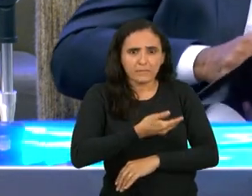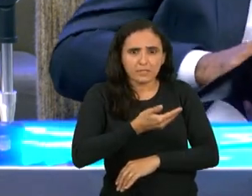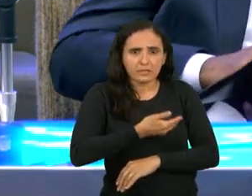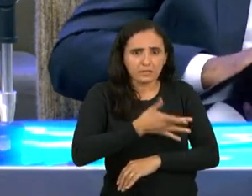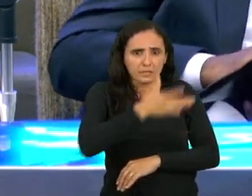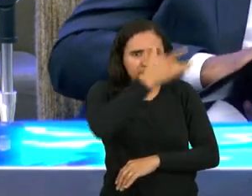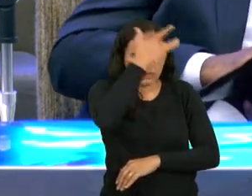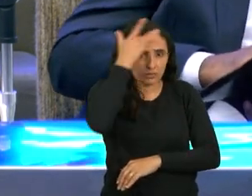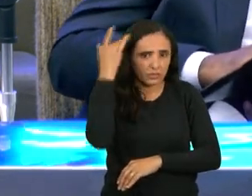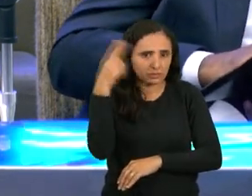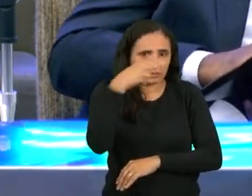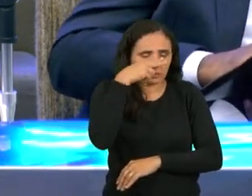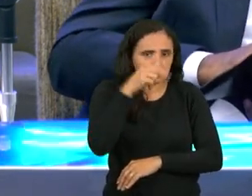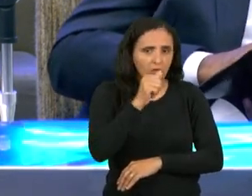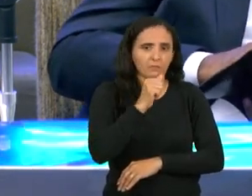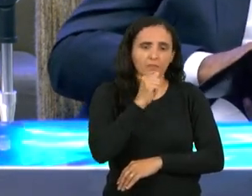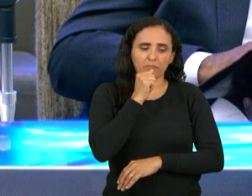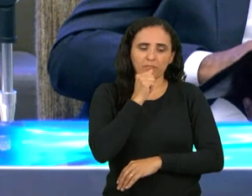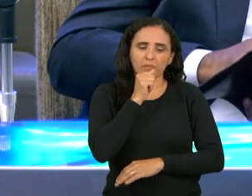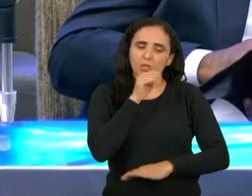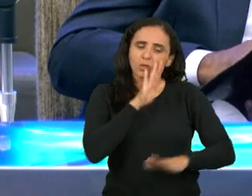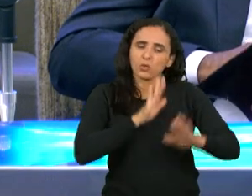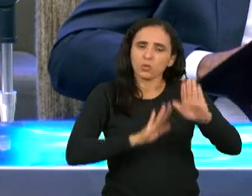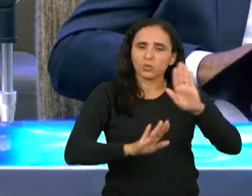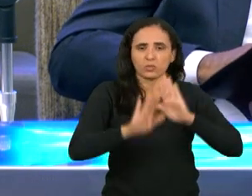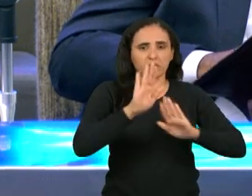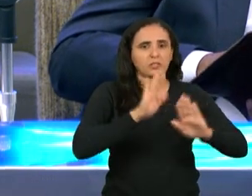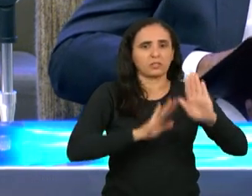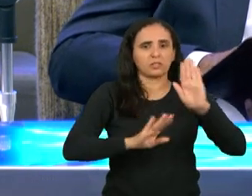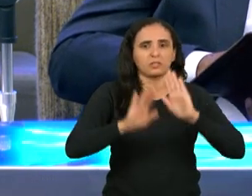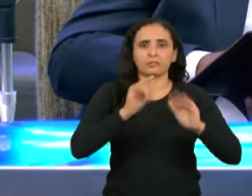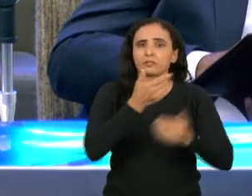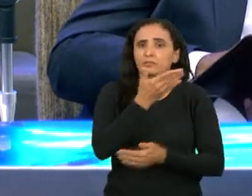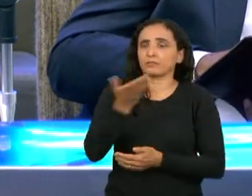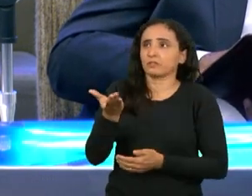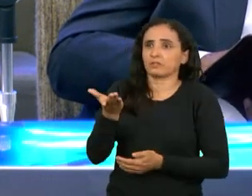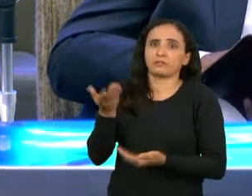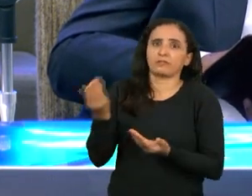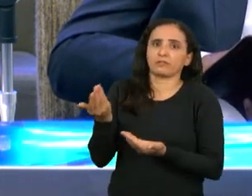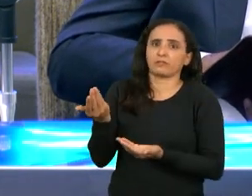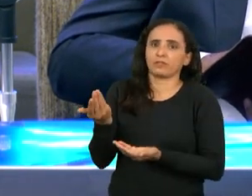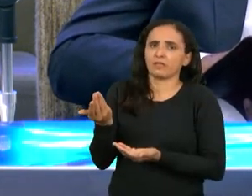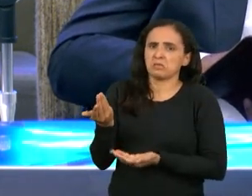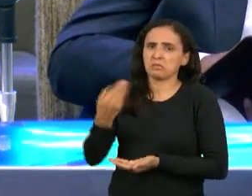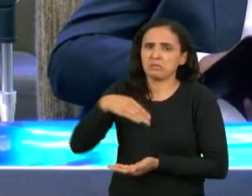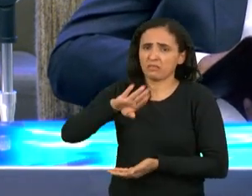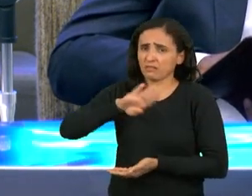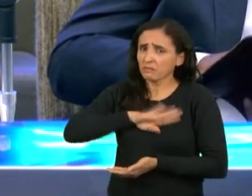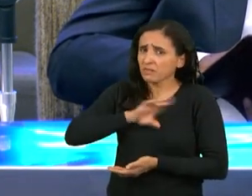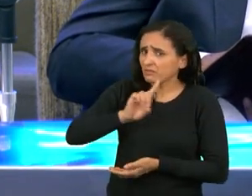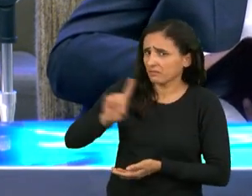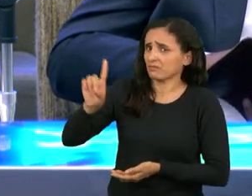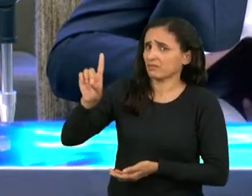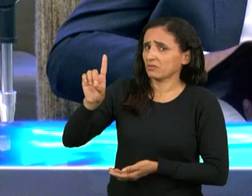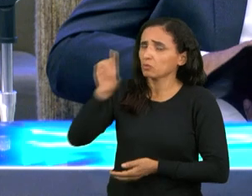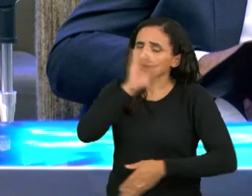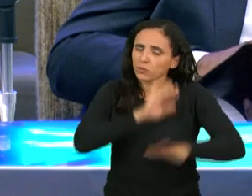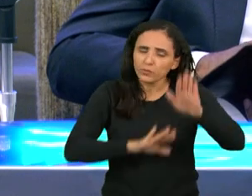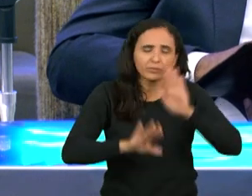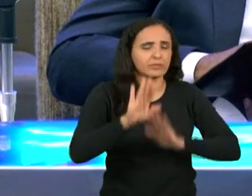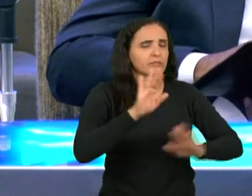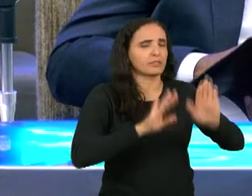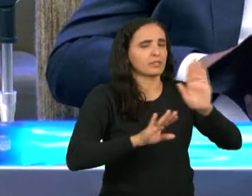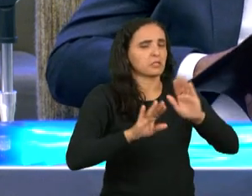do mundo é o que inimizade contra Deus portanto